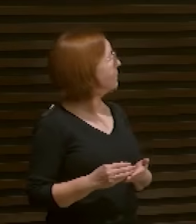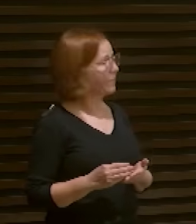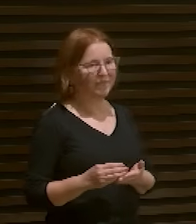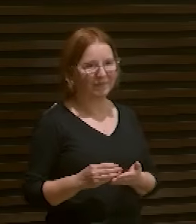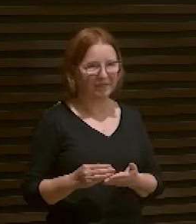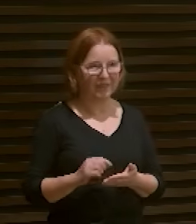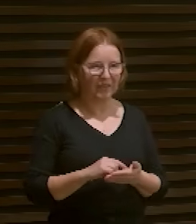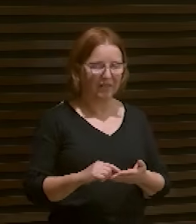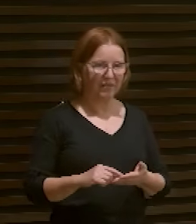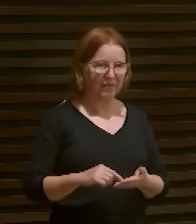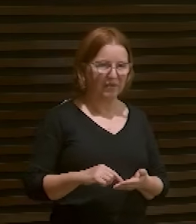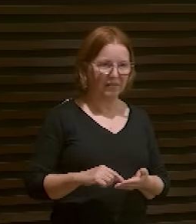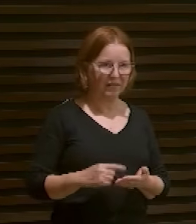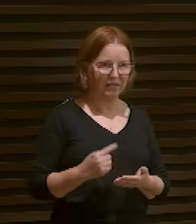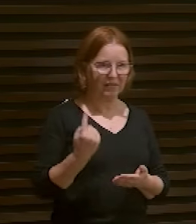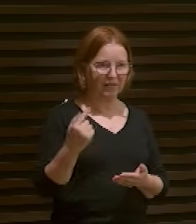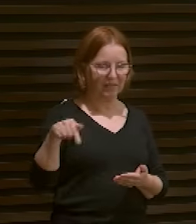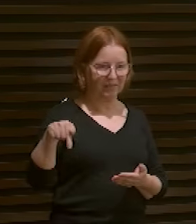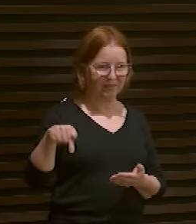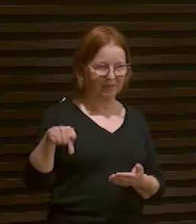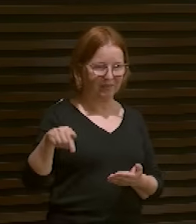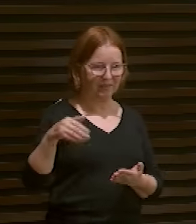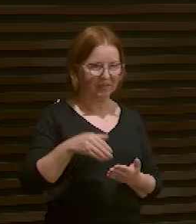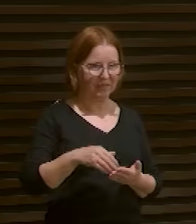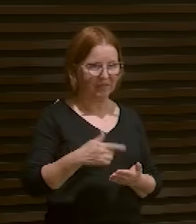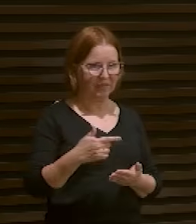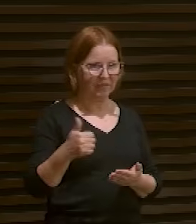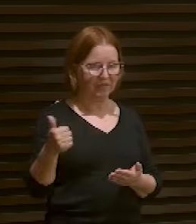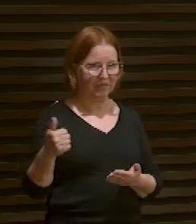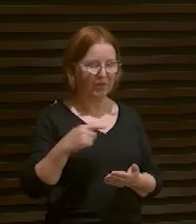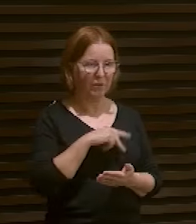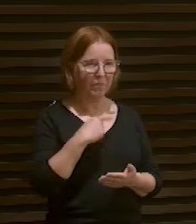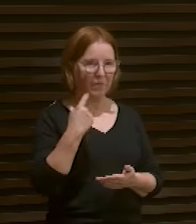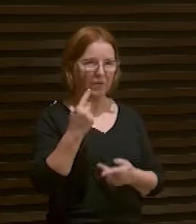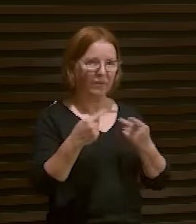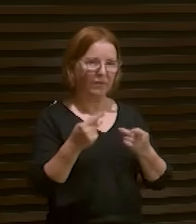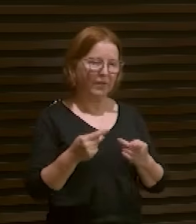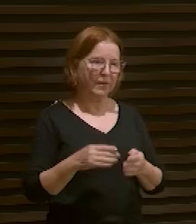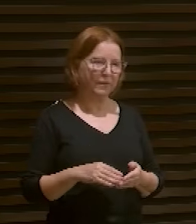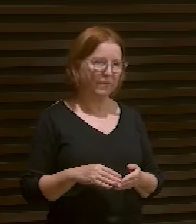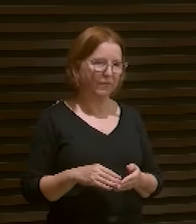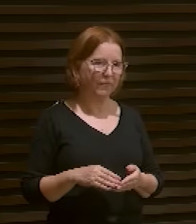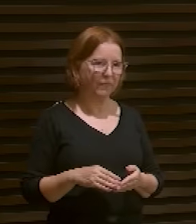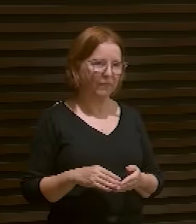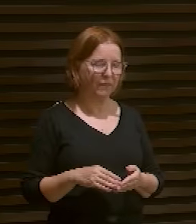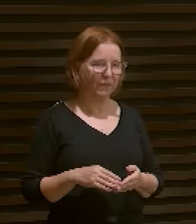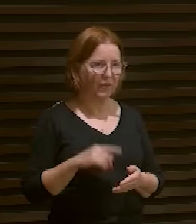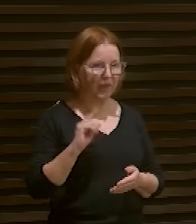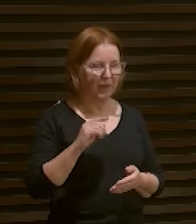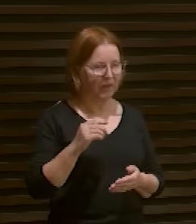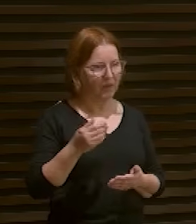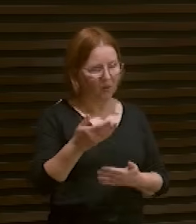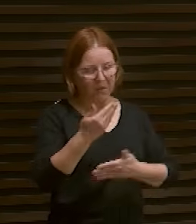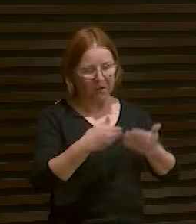12, 17 a 21, Paulo diz assim, inspirado pelo Espírito Santo de Deus, não torneis a ninguém mal por